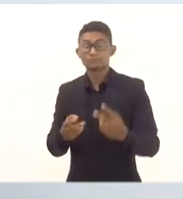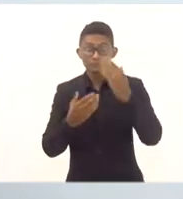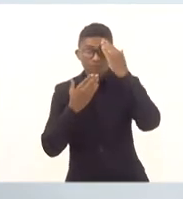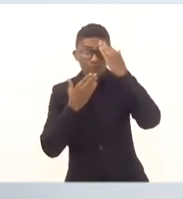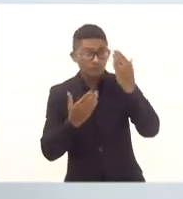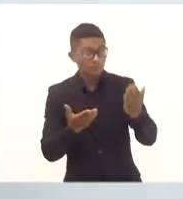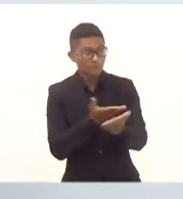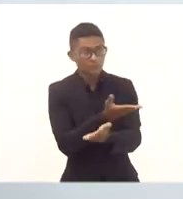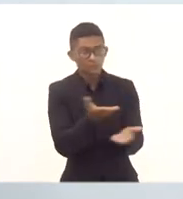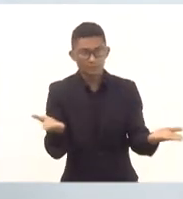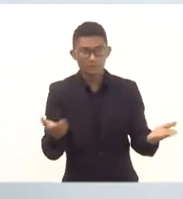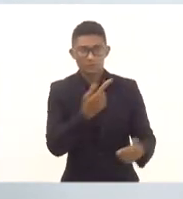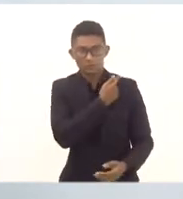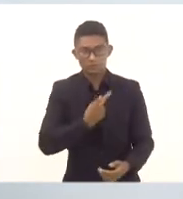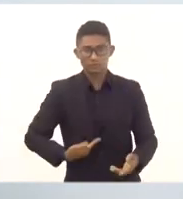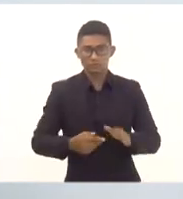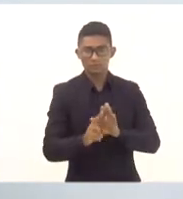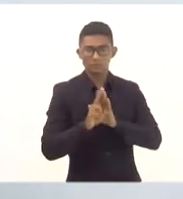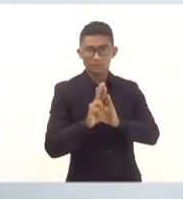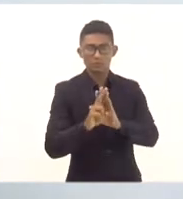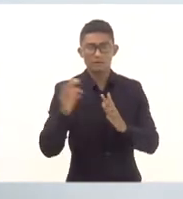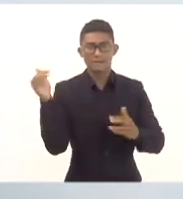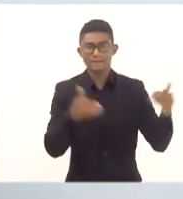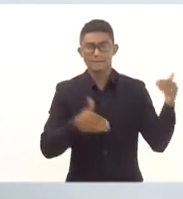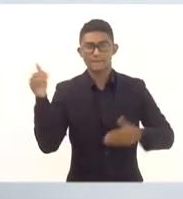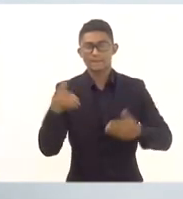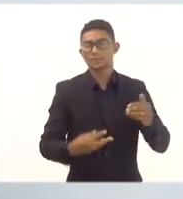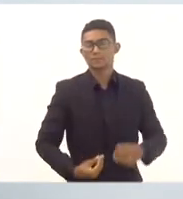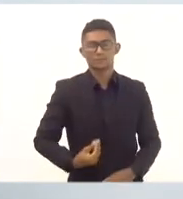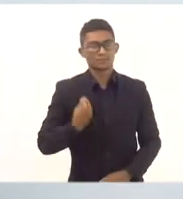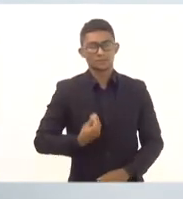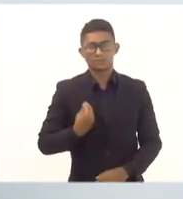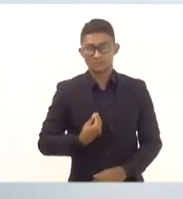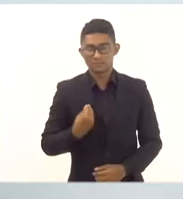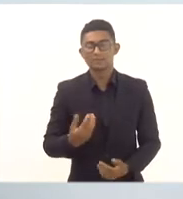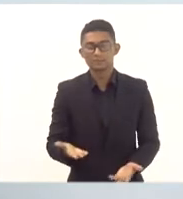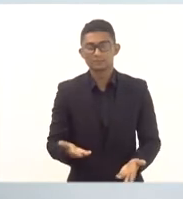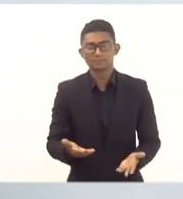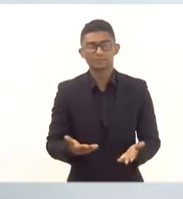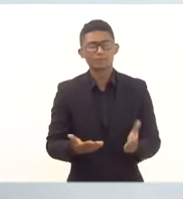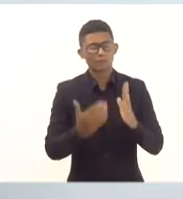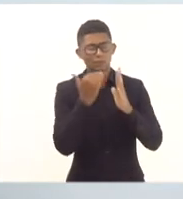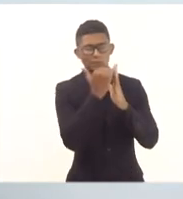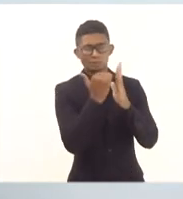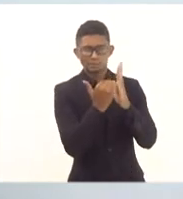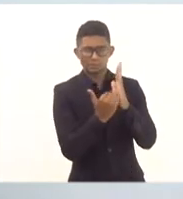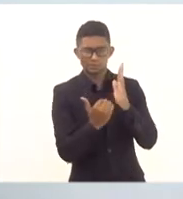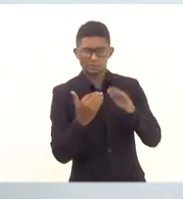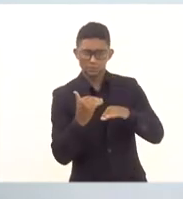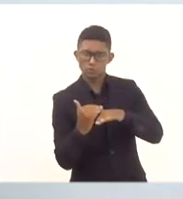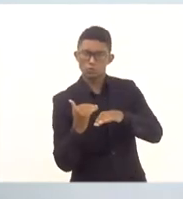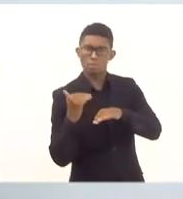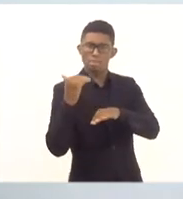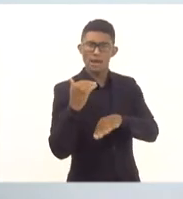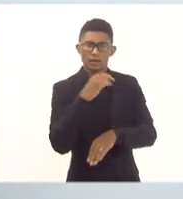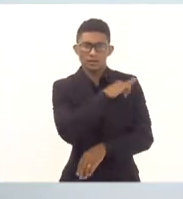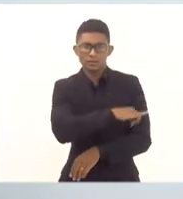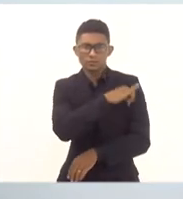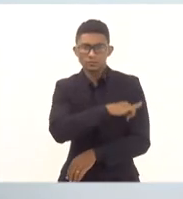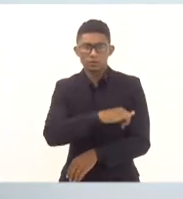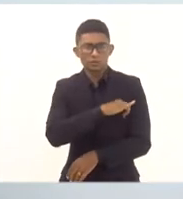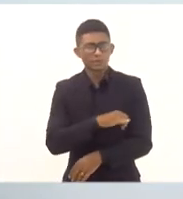de todos os representantes do governo do está e o superar RJ é o maior programa